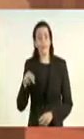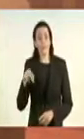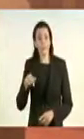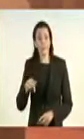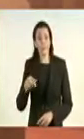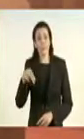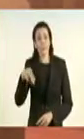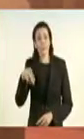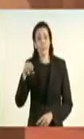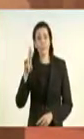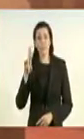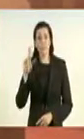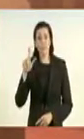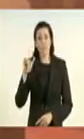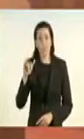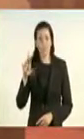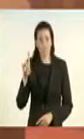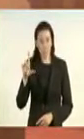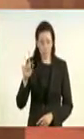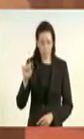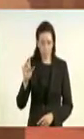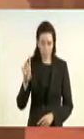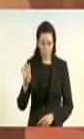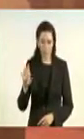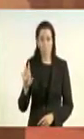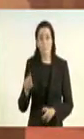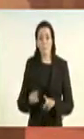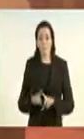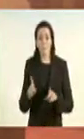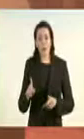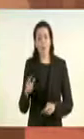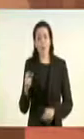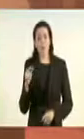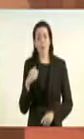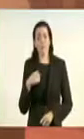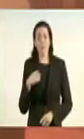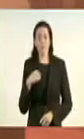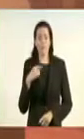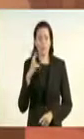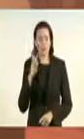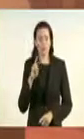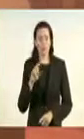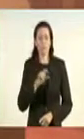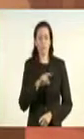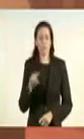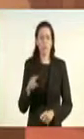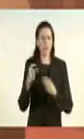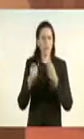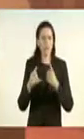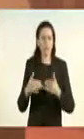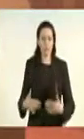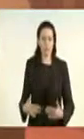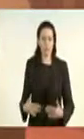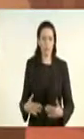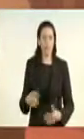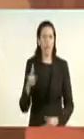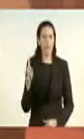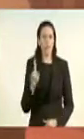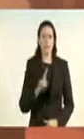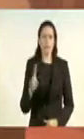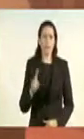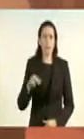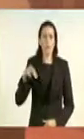Vossa Excelência, além de não ter nenhuma ilegalidade, não gera nenhuma nulidade. E aqui fala com